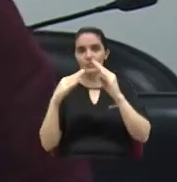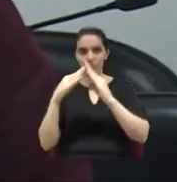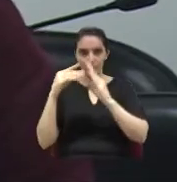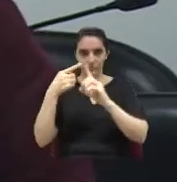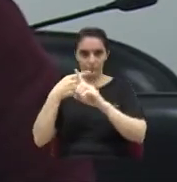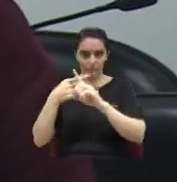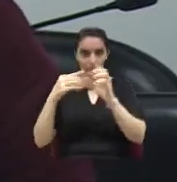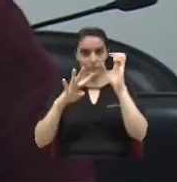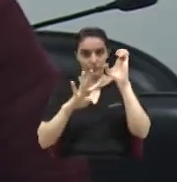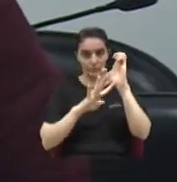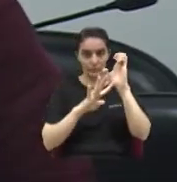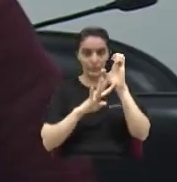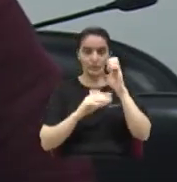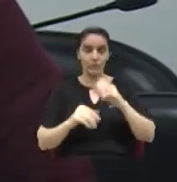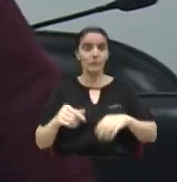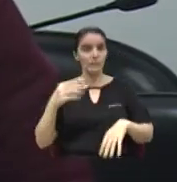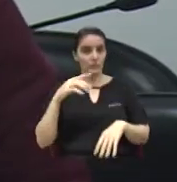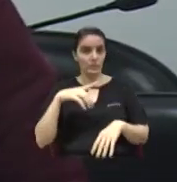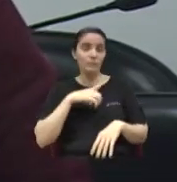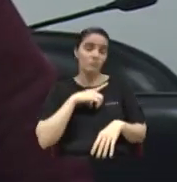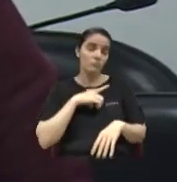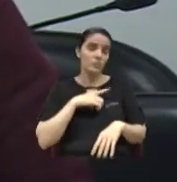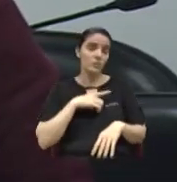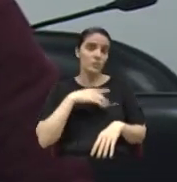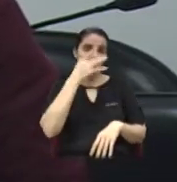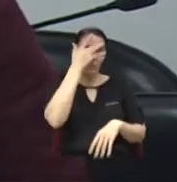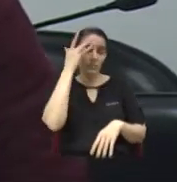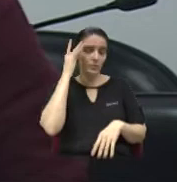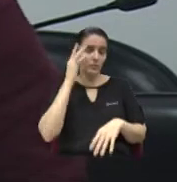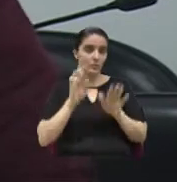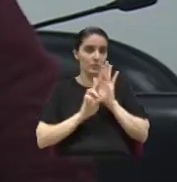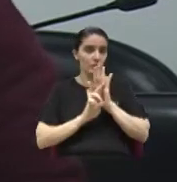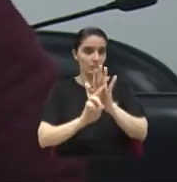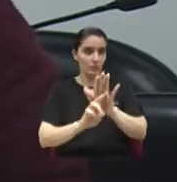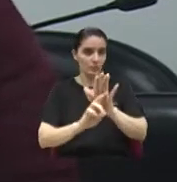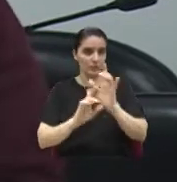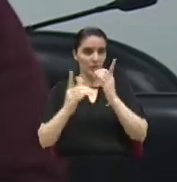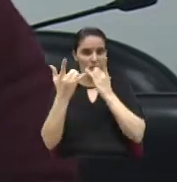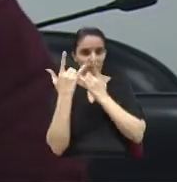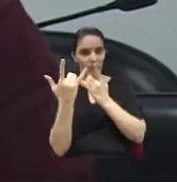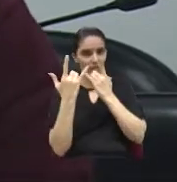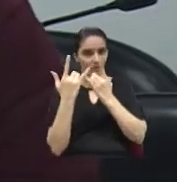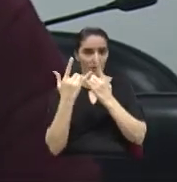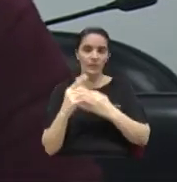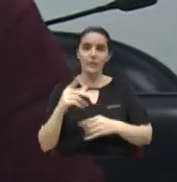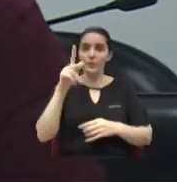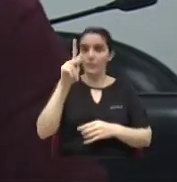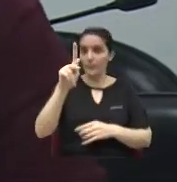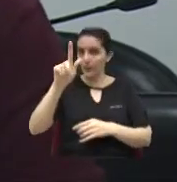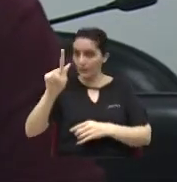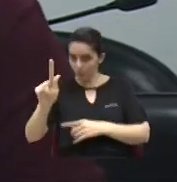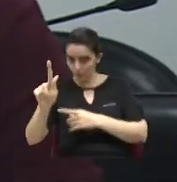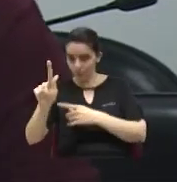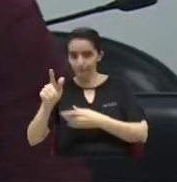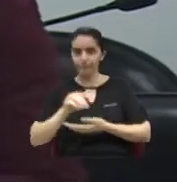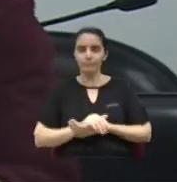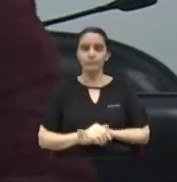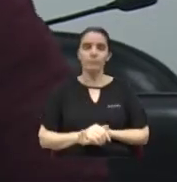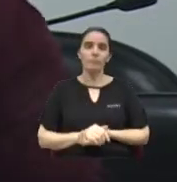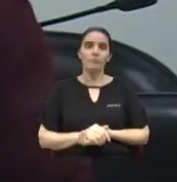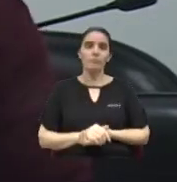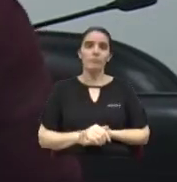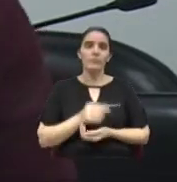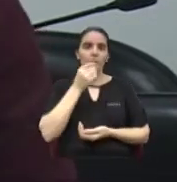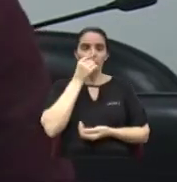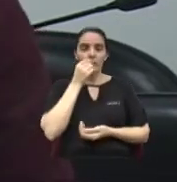do rock, essa semana, o PG, um grande cantor do rock gospel. Então, fica aqui meu apelo, mas